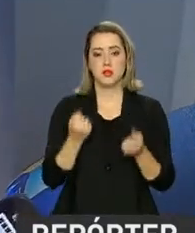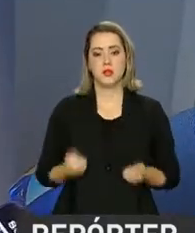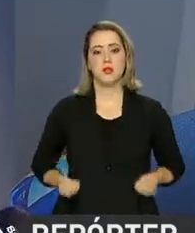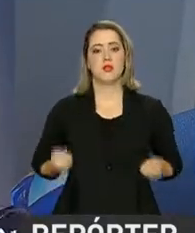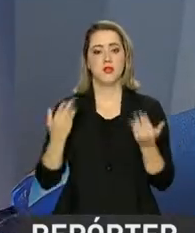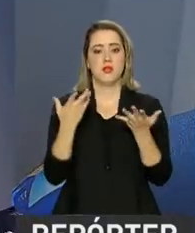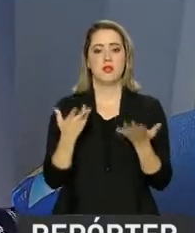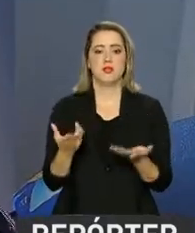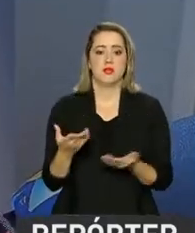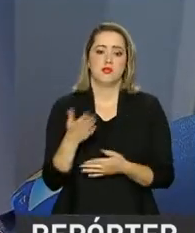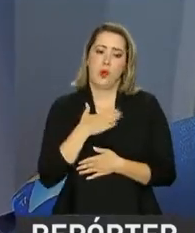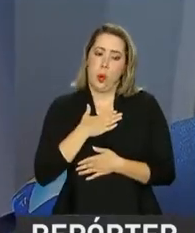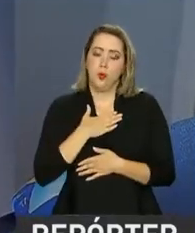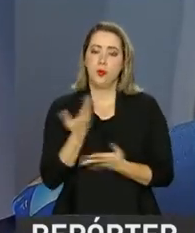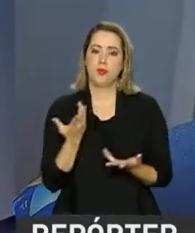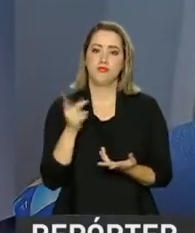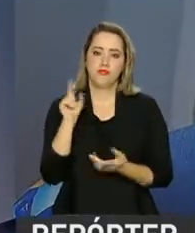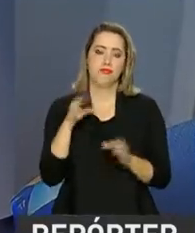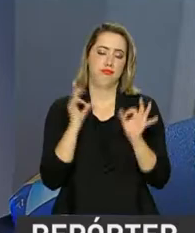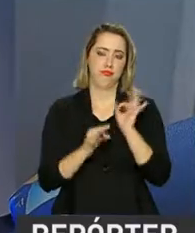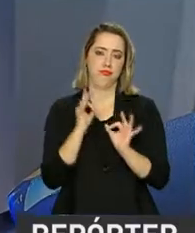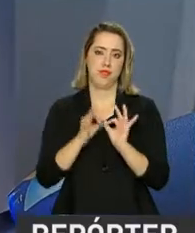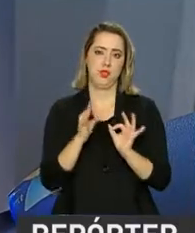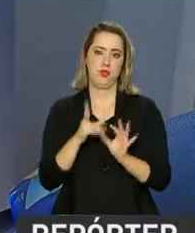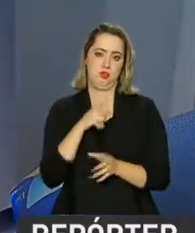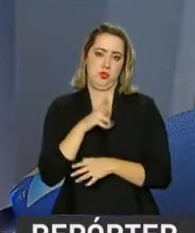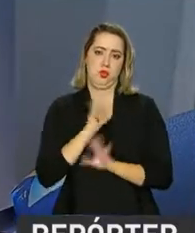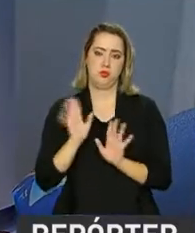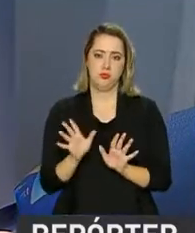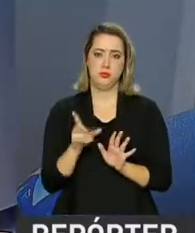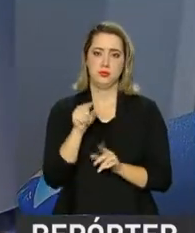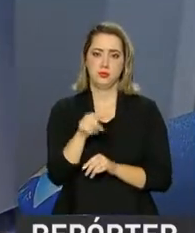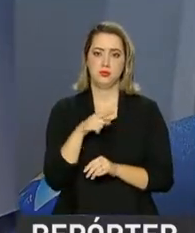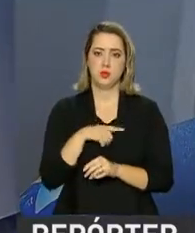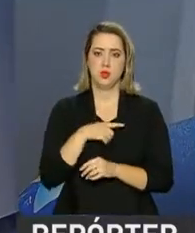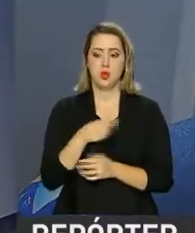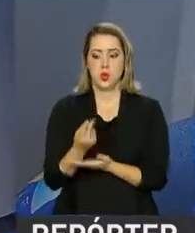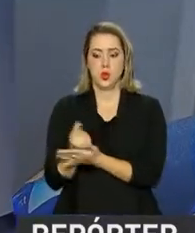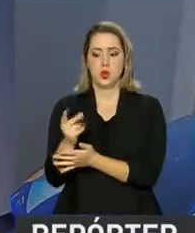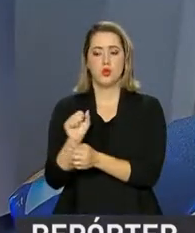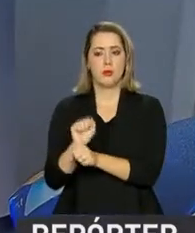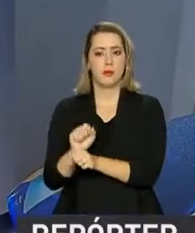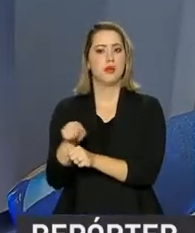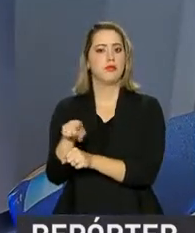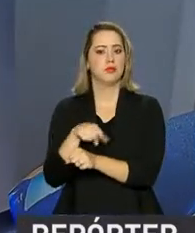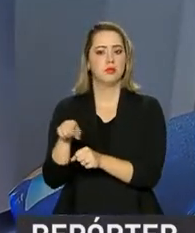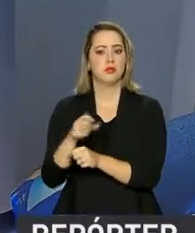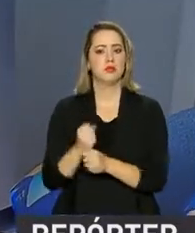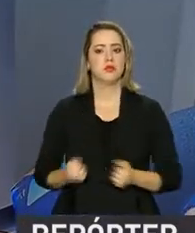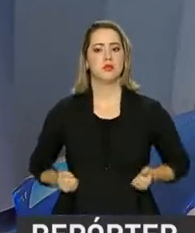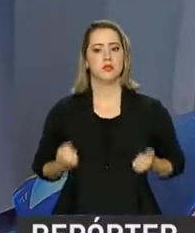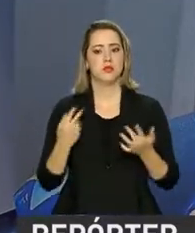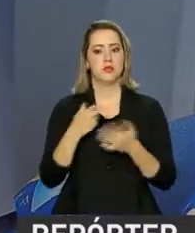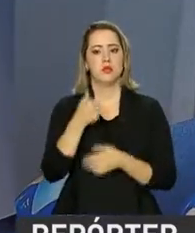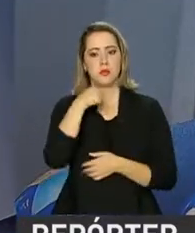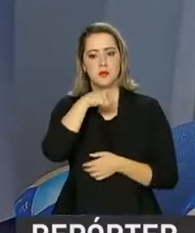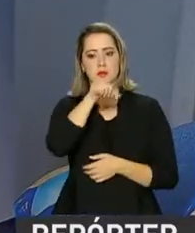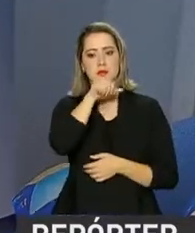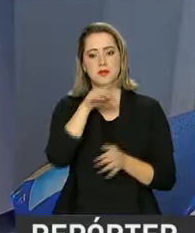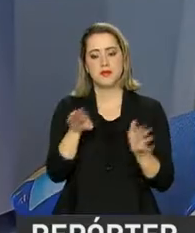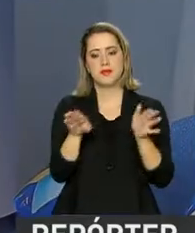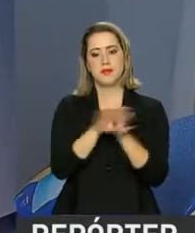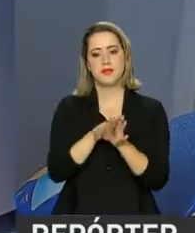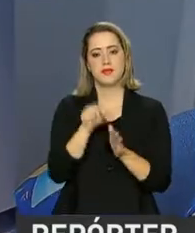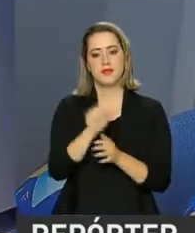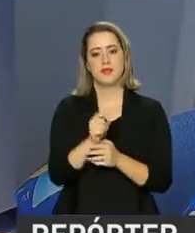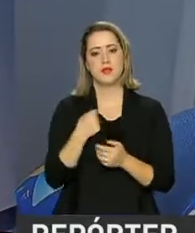comigo nada mais justo né um dinheiro que tava ali e eu não sabia vou gastar comigo Dia das Mães está chegando aí eu